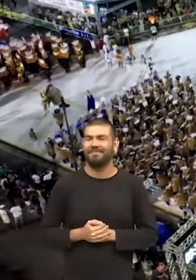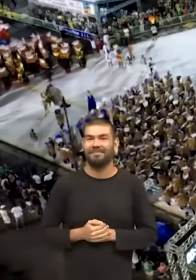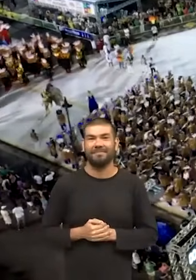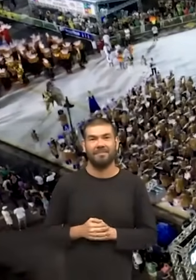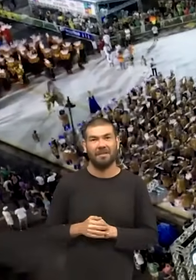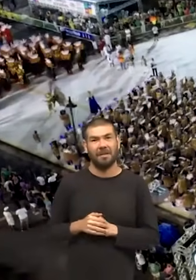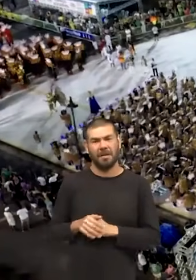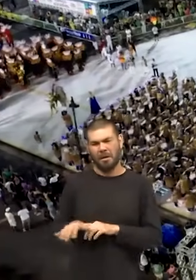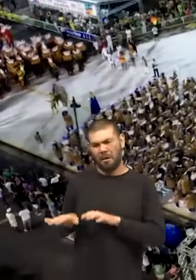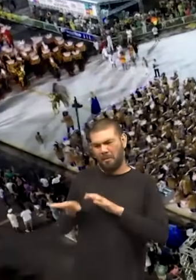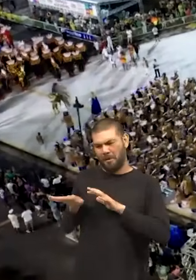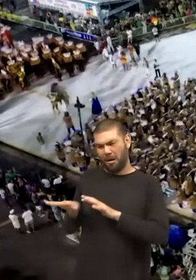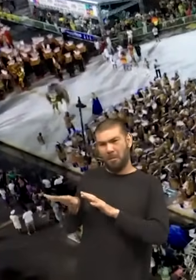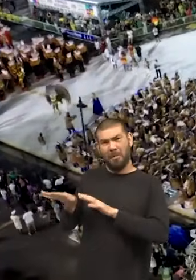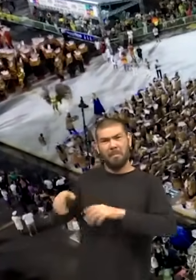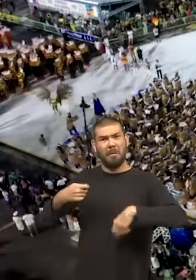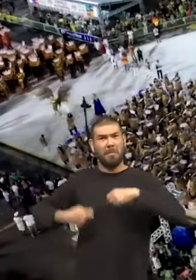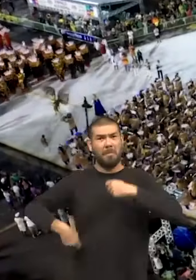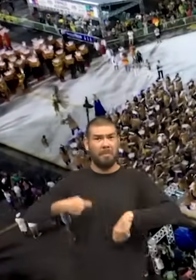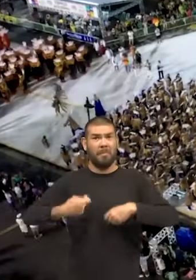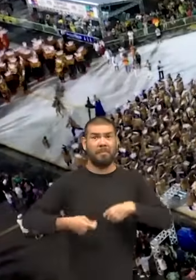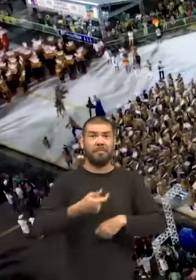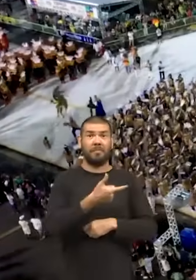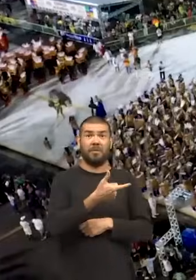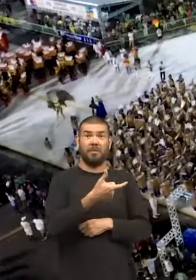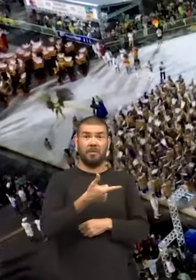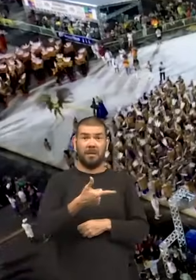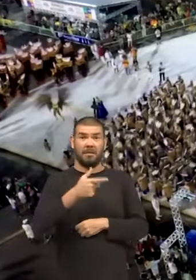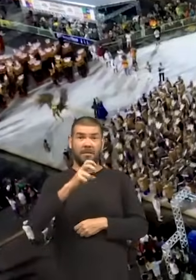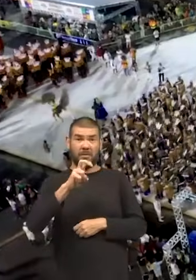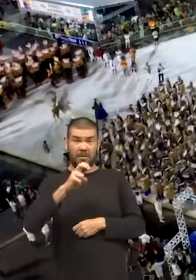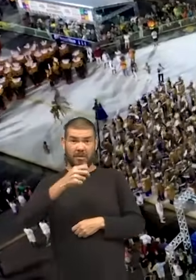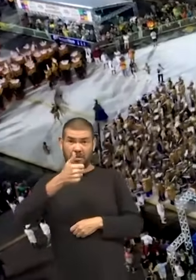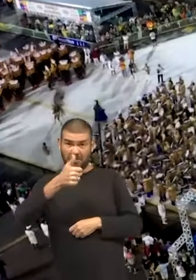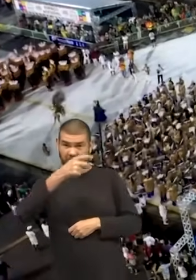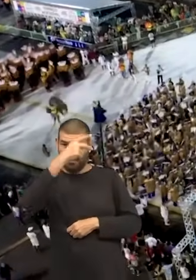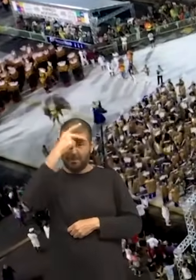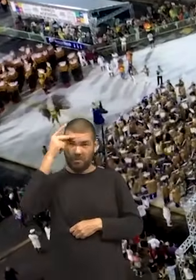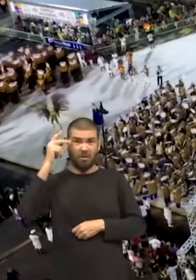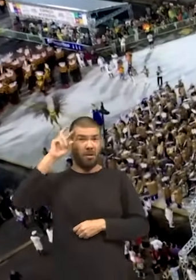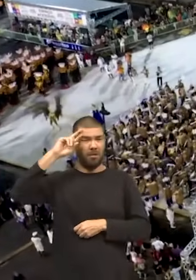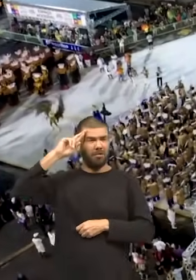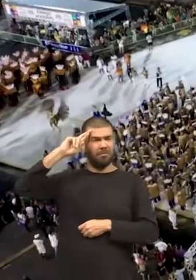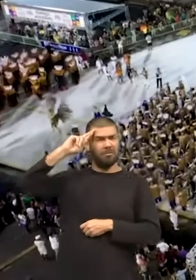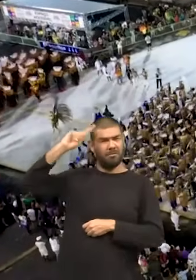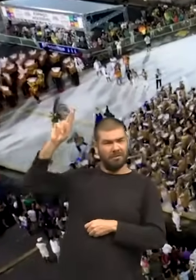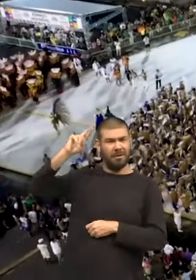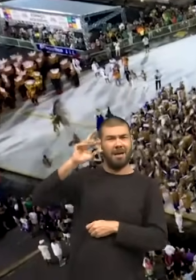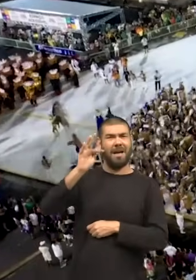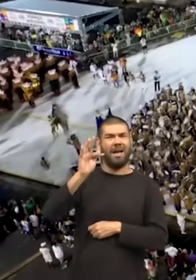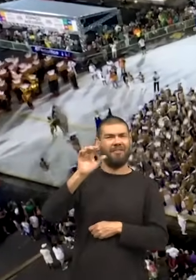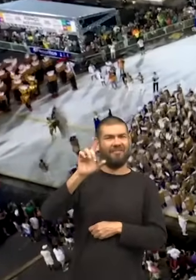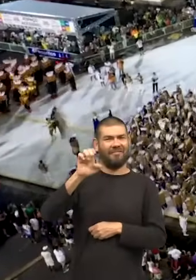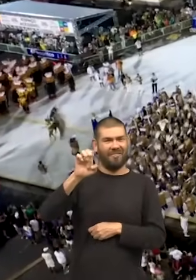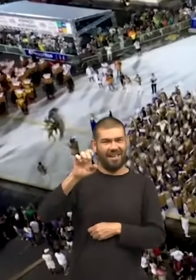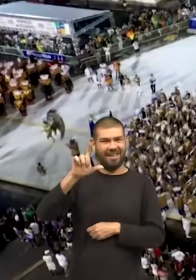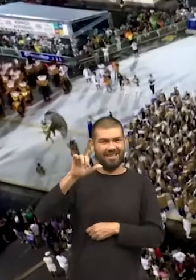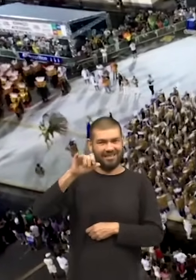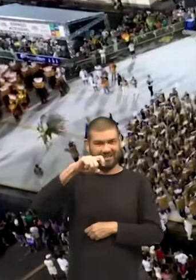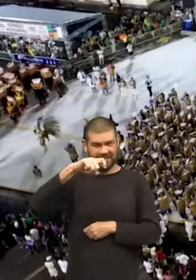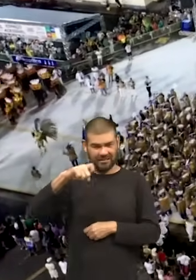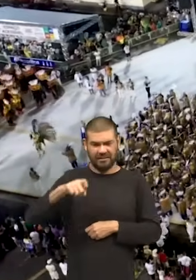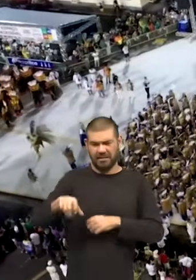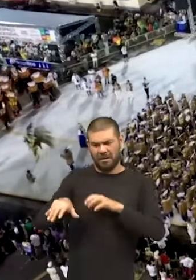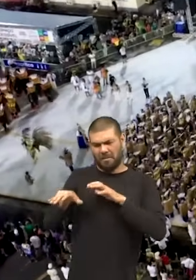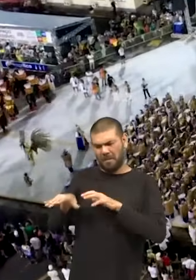A bateria da Andanças de Ciganos vem então com 251 componentes e o mestre Félix Klinger. E a bateria,